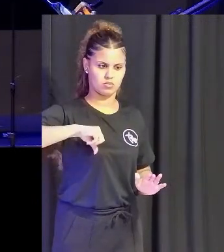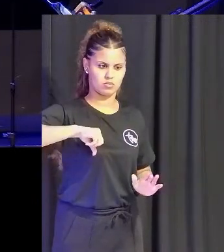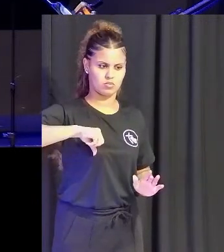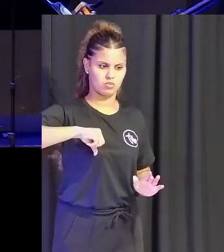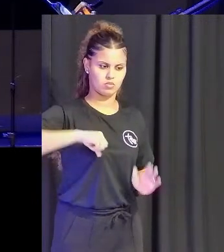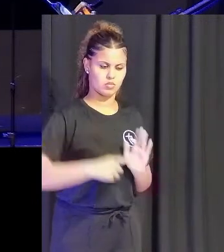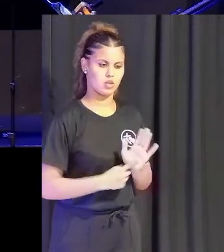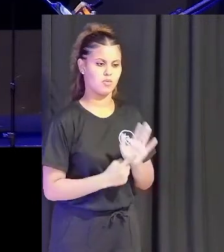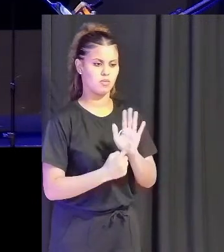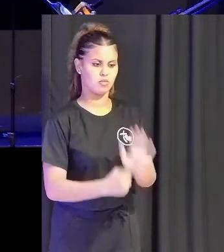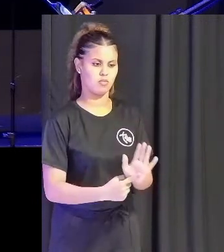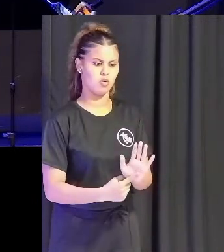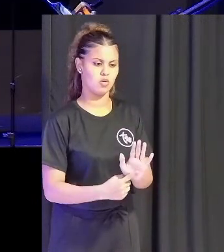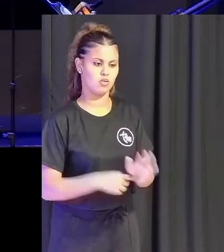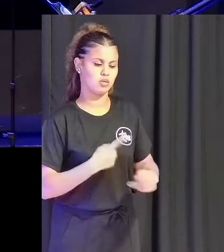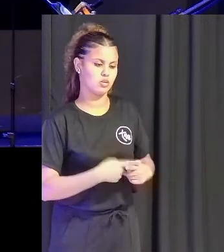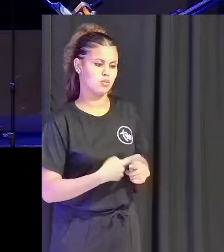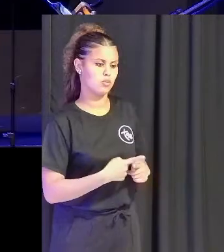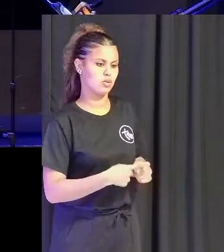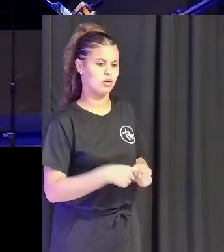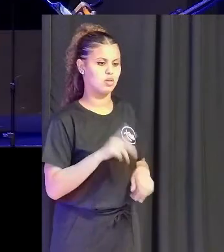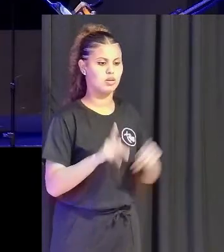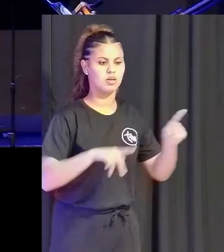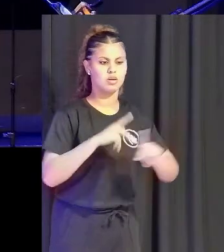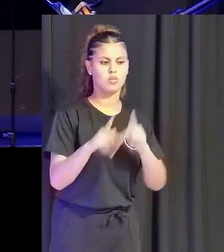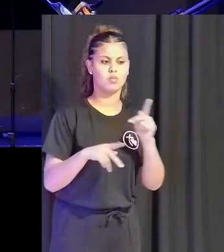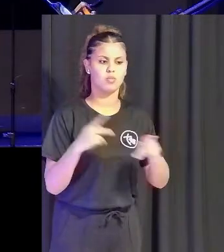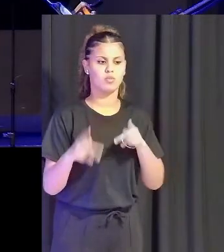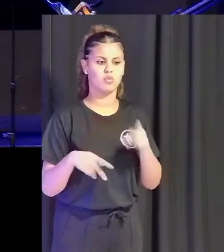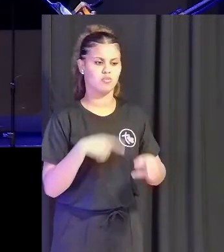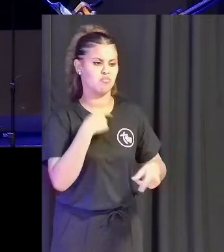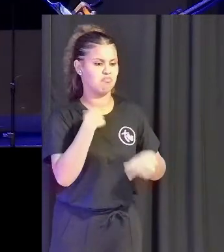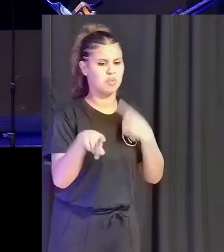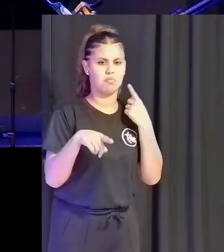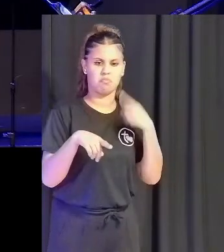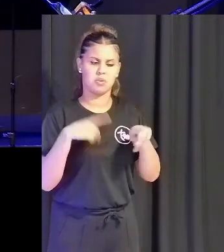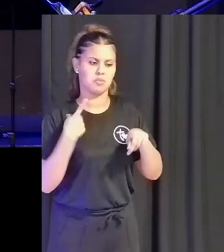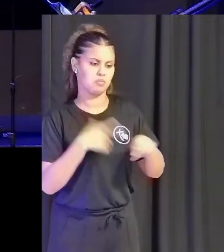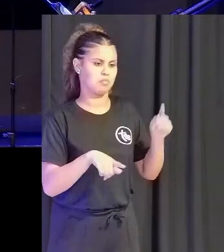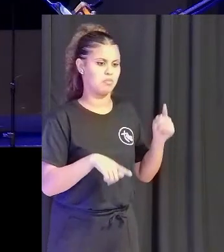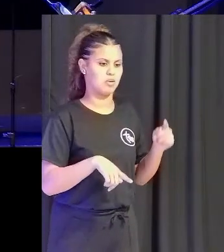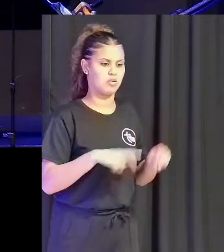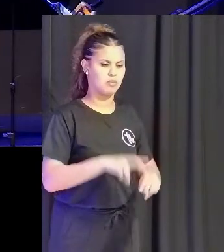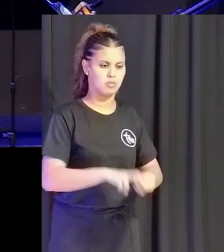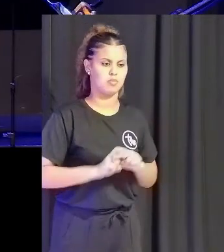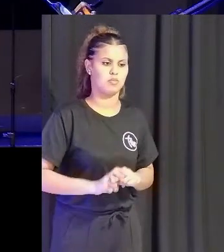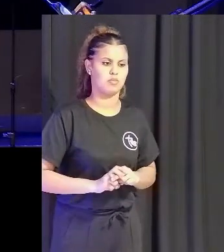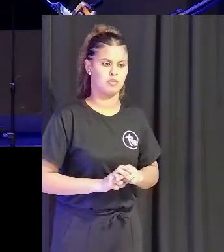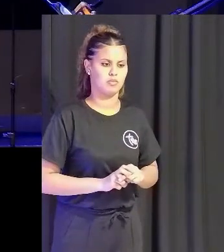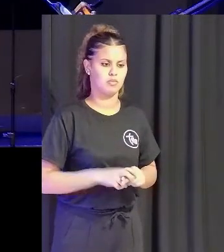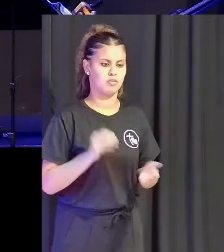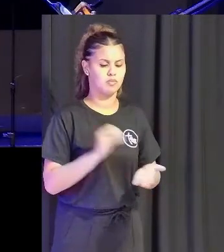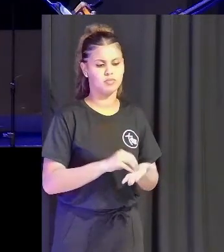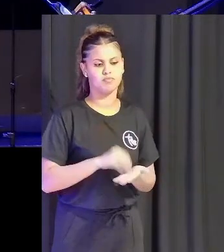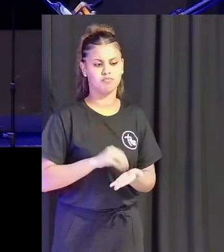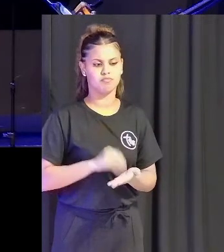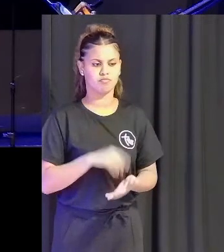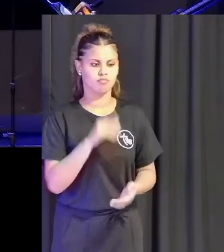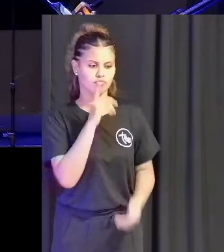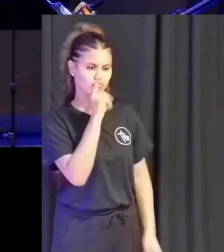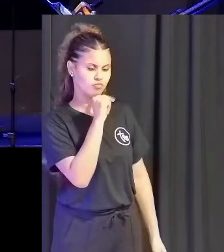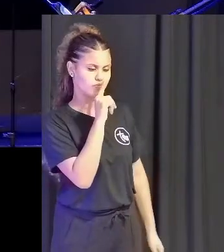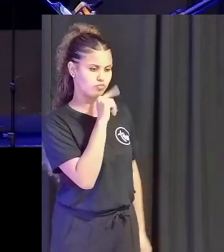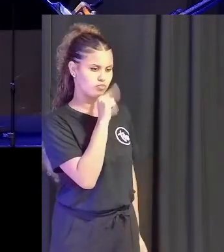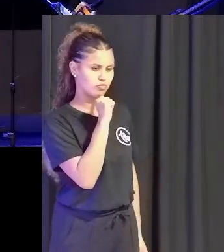reclamaram por falta de água. E a reclamação por falta de água não foi só uma vez. O versículo